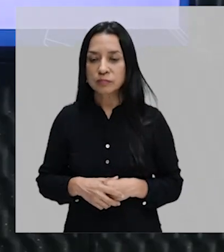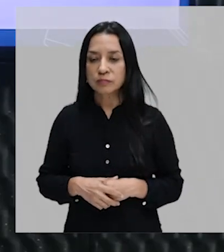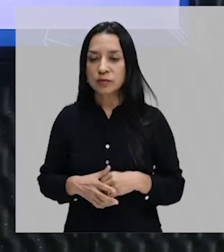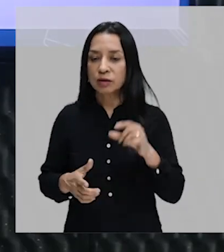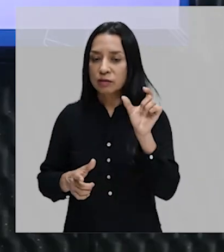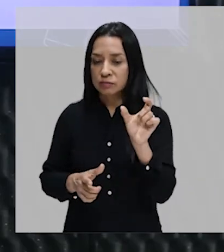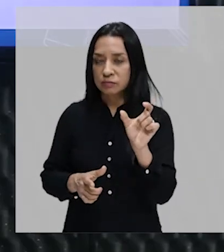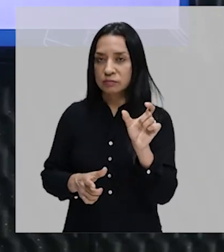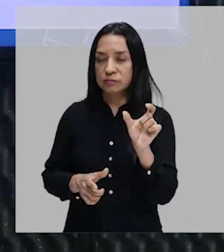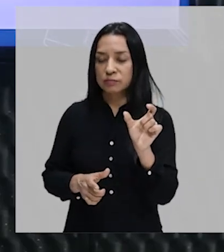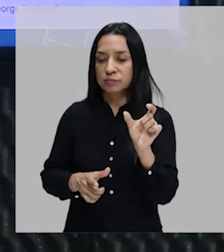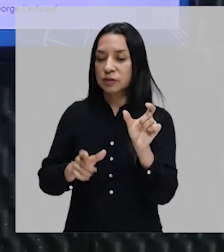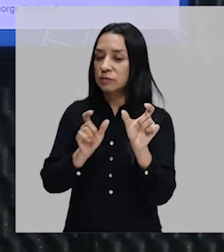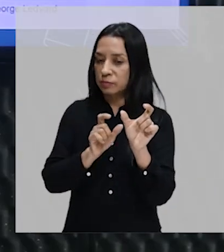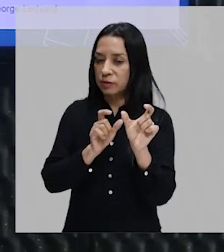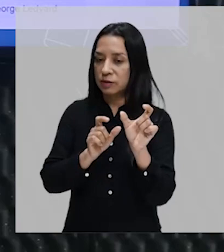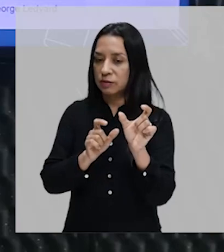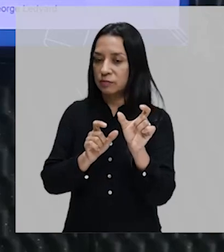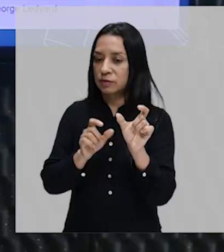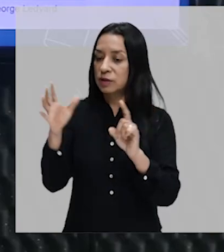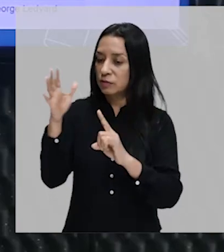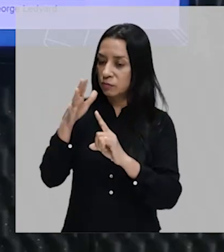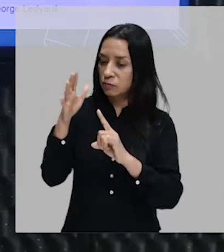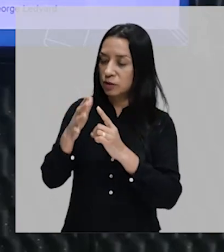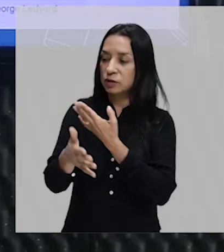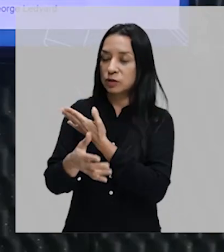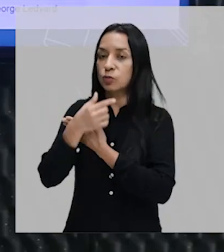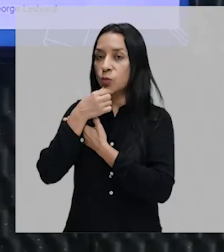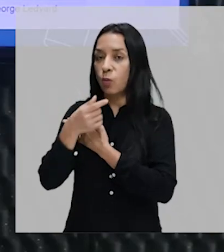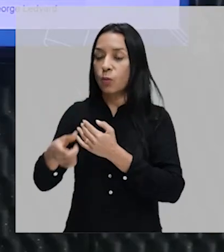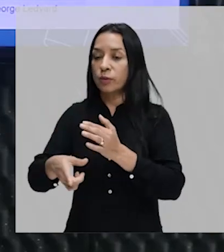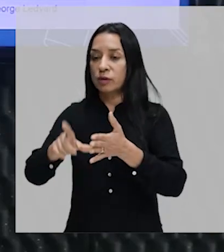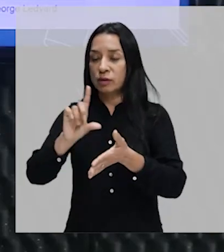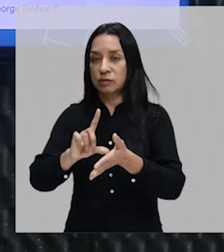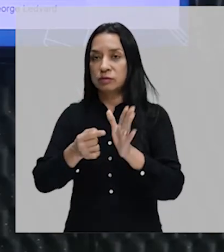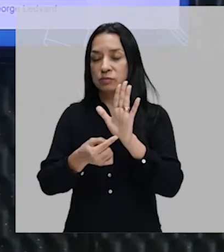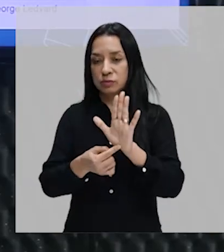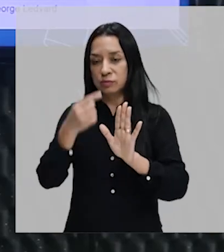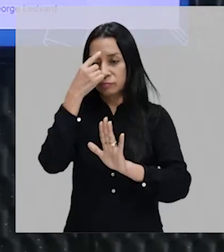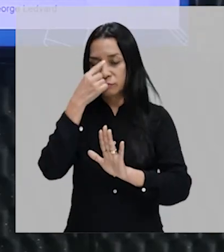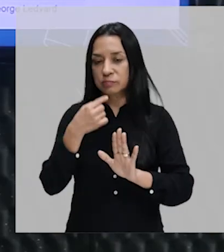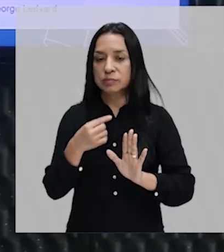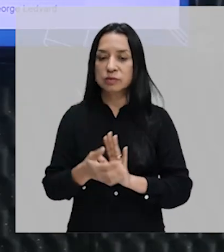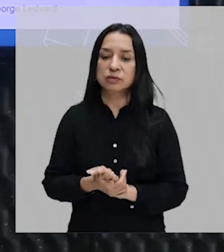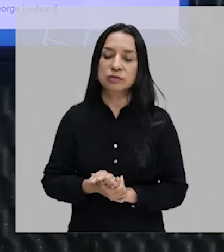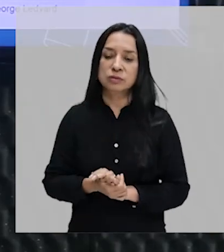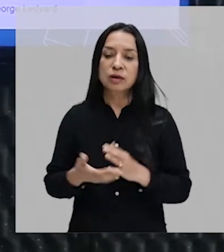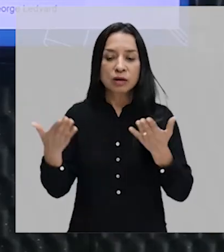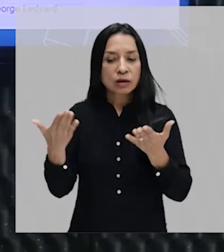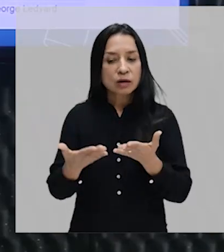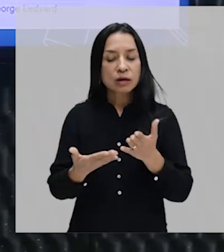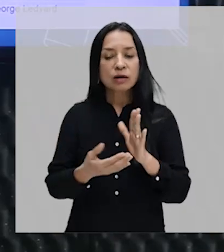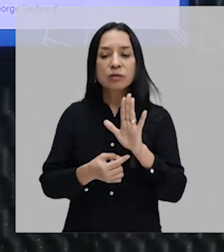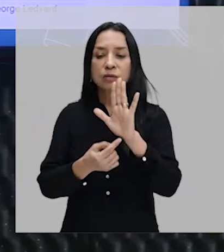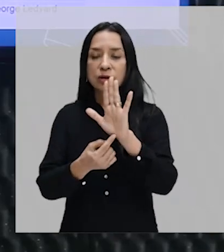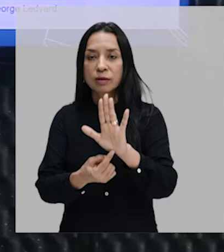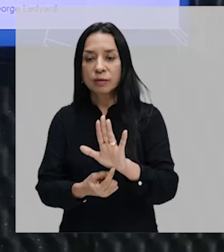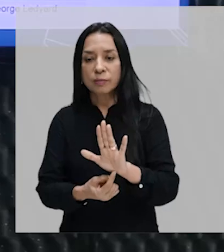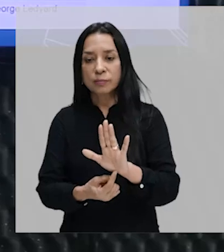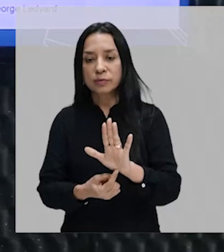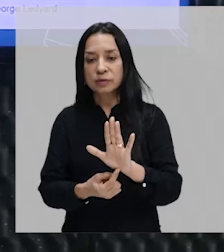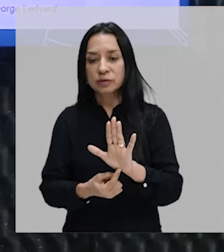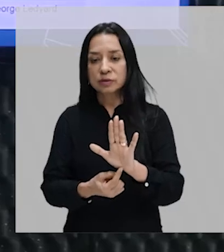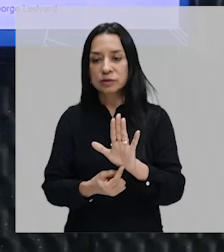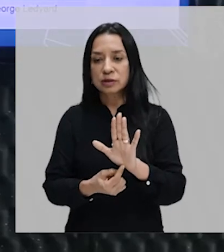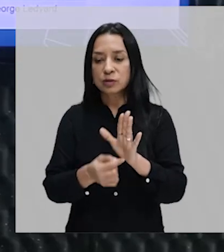o Jansen, tá bom? E aqui, pessoal, na sequência eu apresento a vocês uma cronologia de eventos e